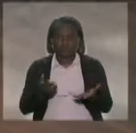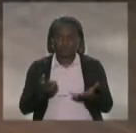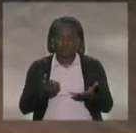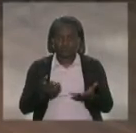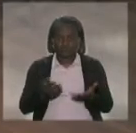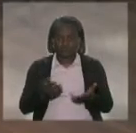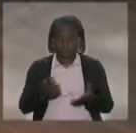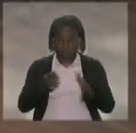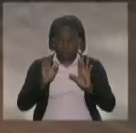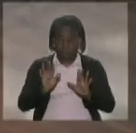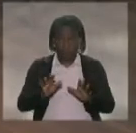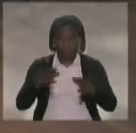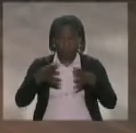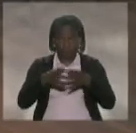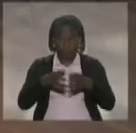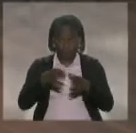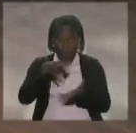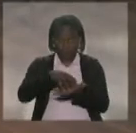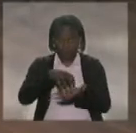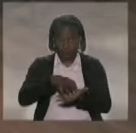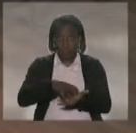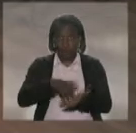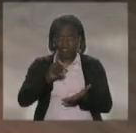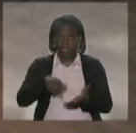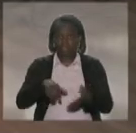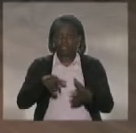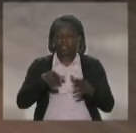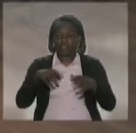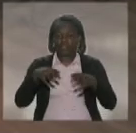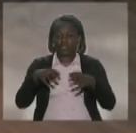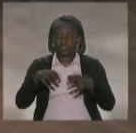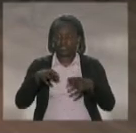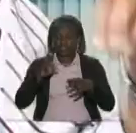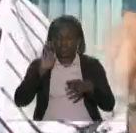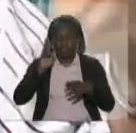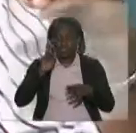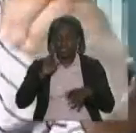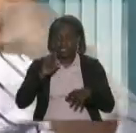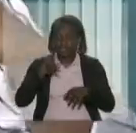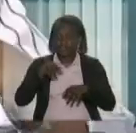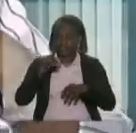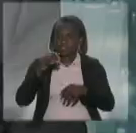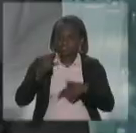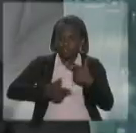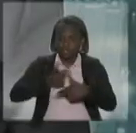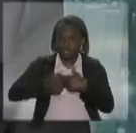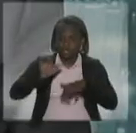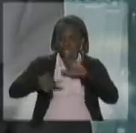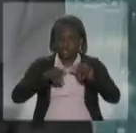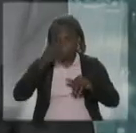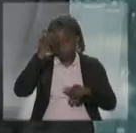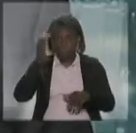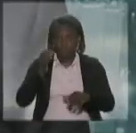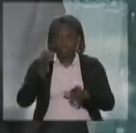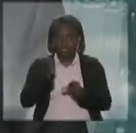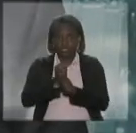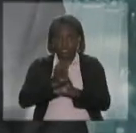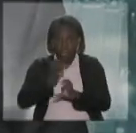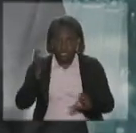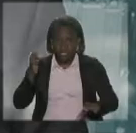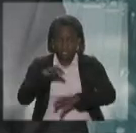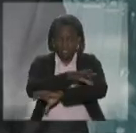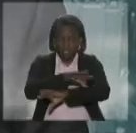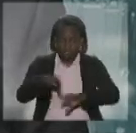favor primeiro ele é um órgão que já otimiza o uso dessa mão de obra de engenheiros arquitetos geólogos de ouro ele é ligado